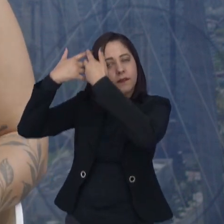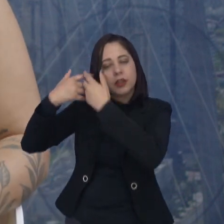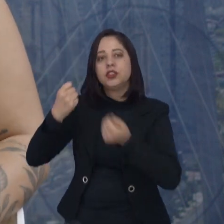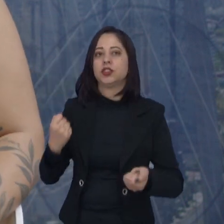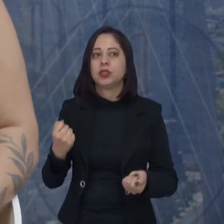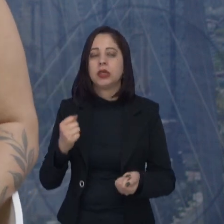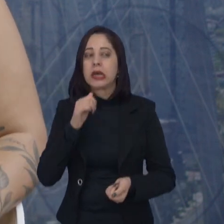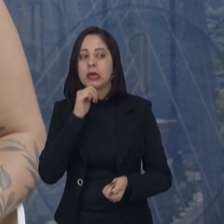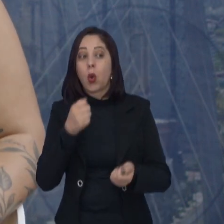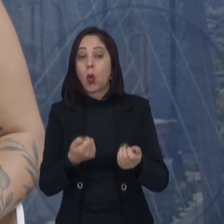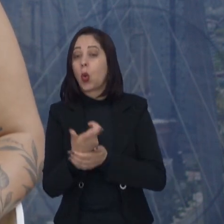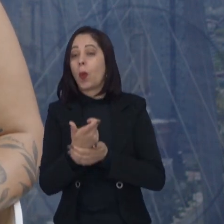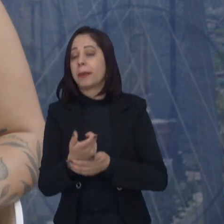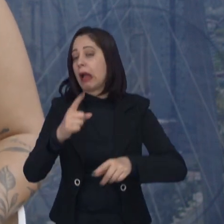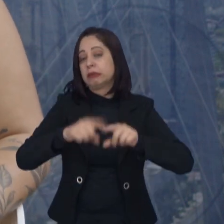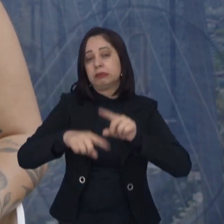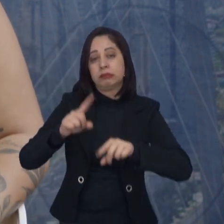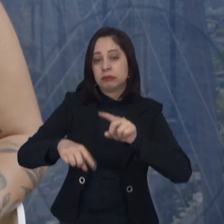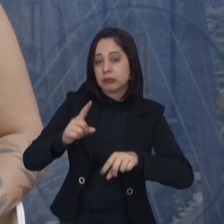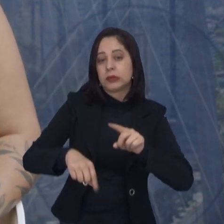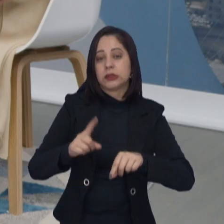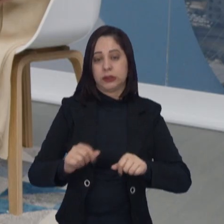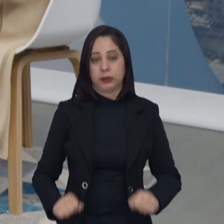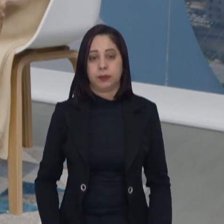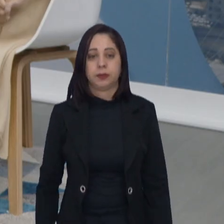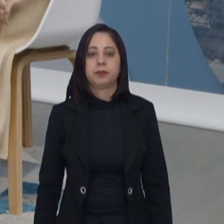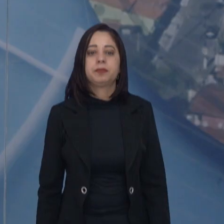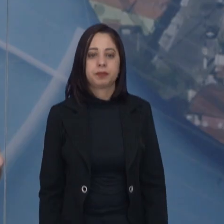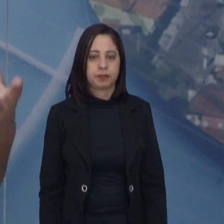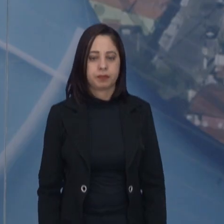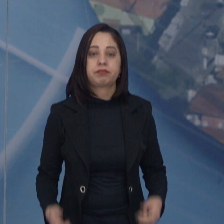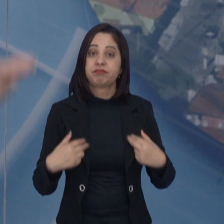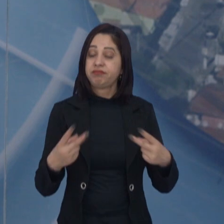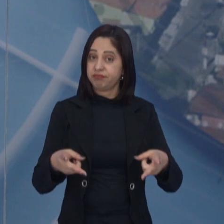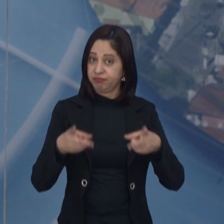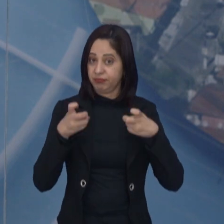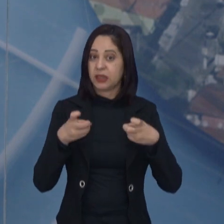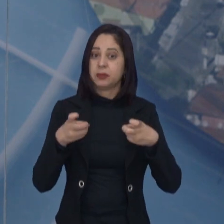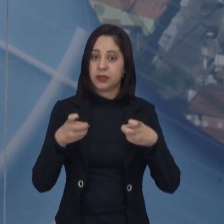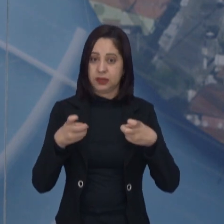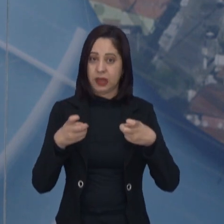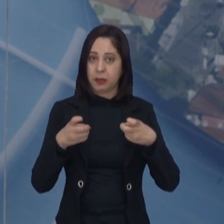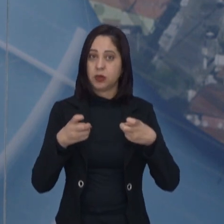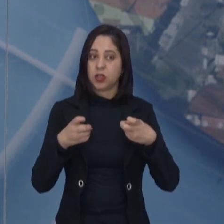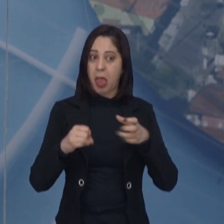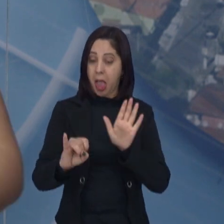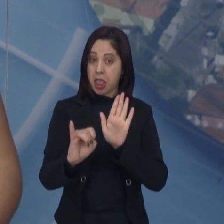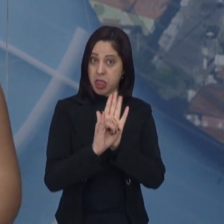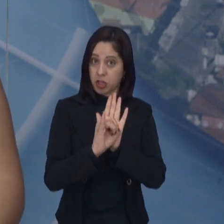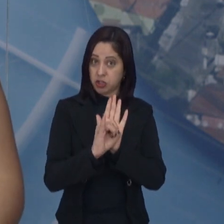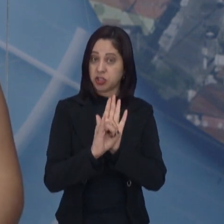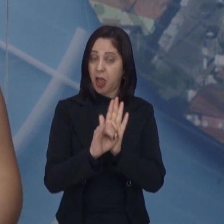um produto, é o que hoje tem dado muito resultado pra gente. Sem dúvida, e a gente percebe também que essa autenticidade, né,